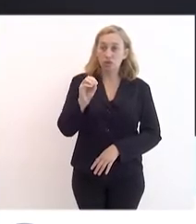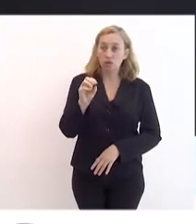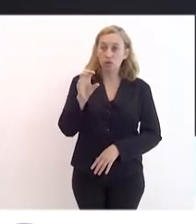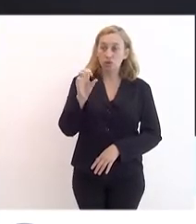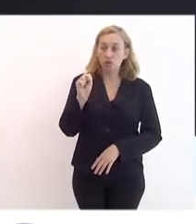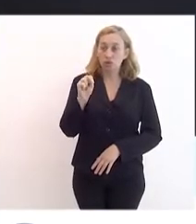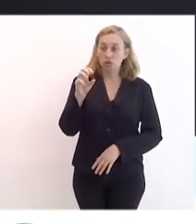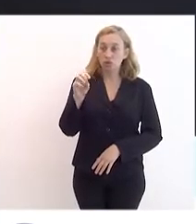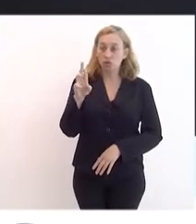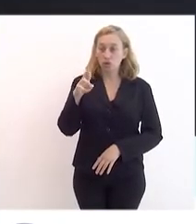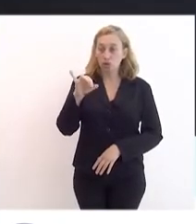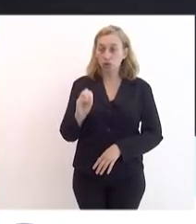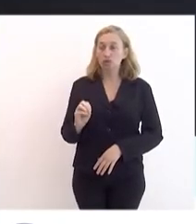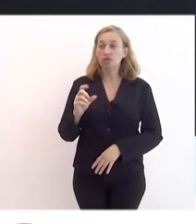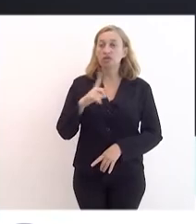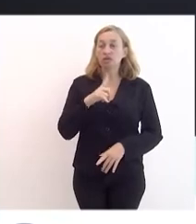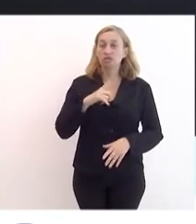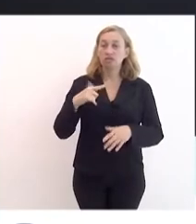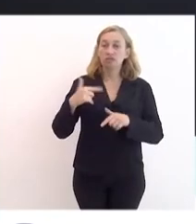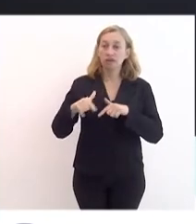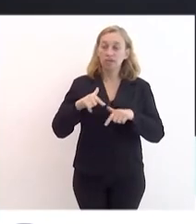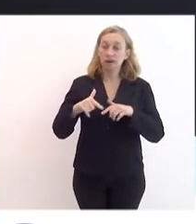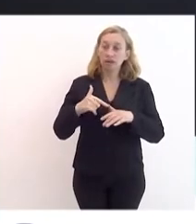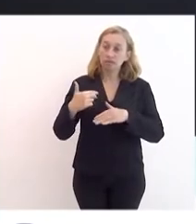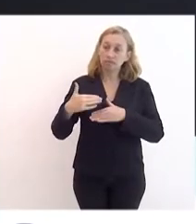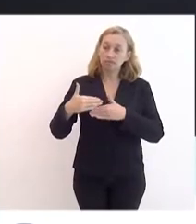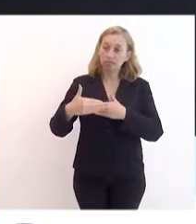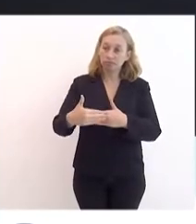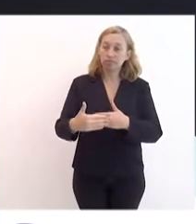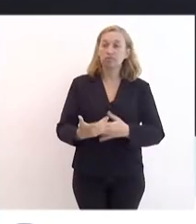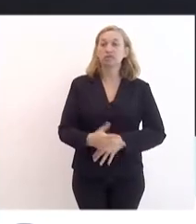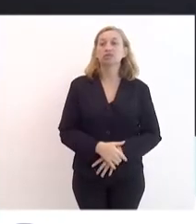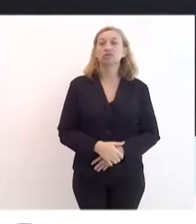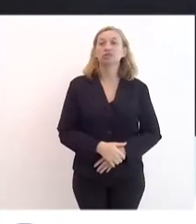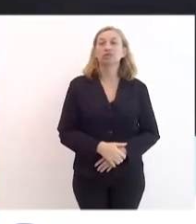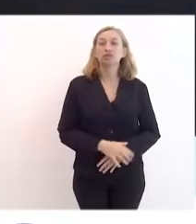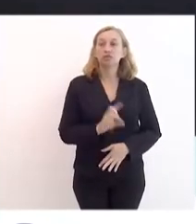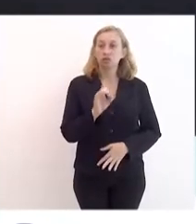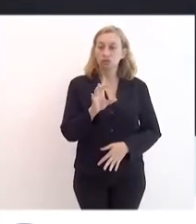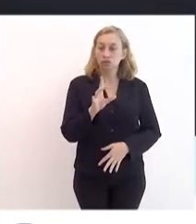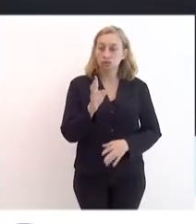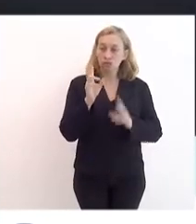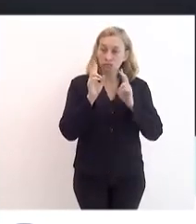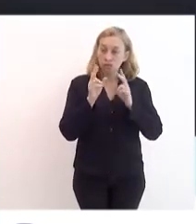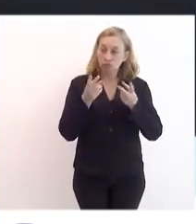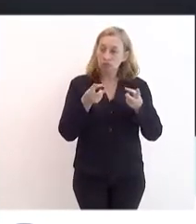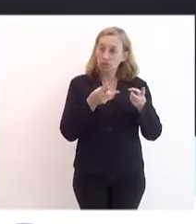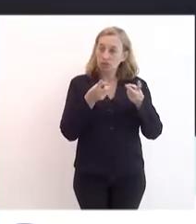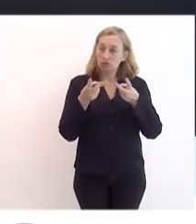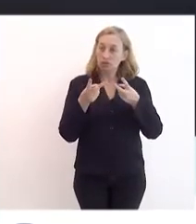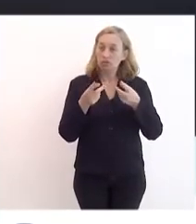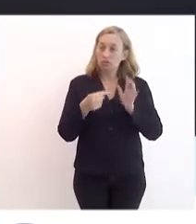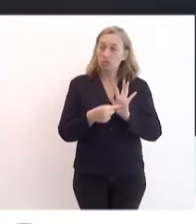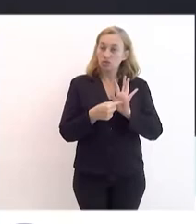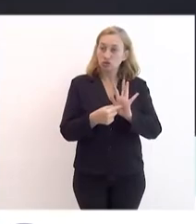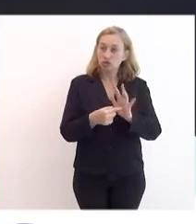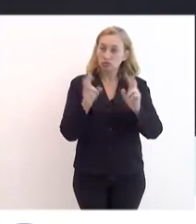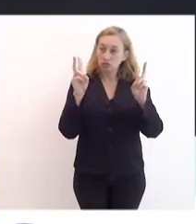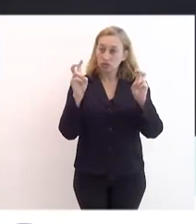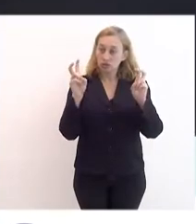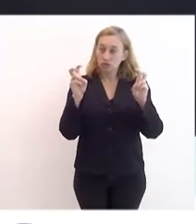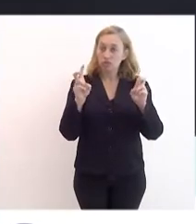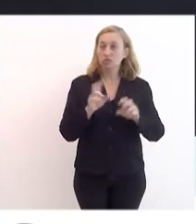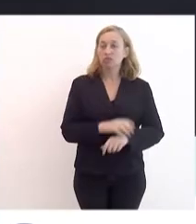intenso nisso também, etc., etc. Então, estou só... Chamando a atenção. Chamando a atenção, mais nada sobre o